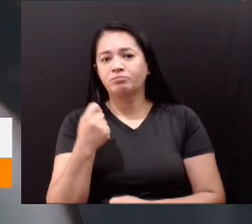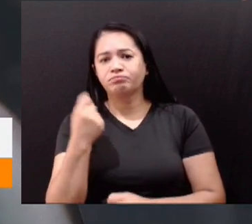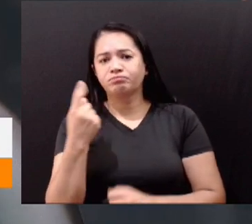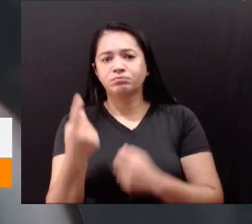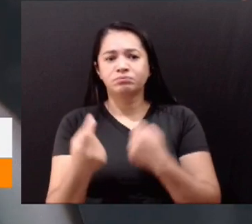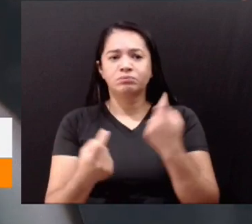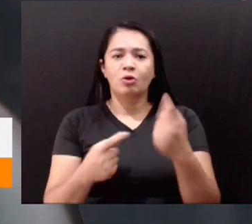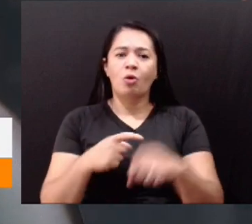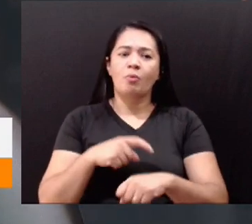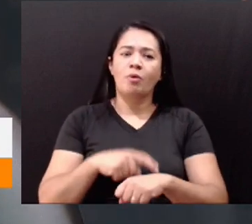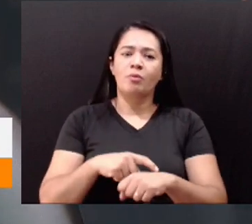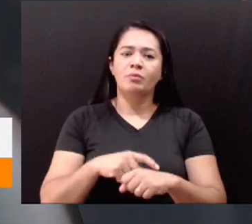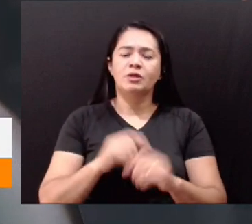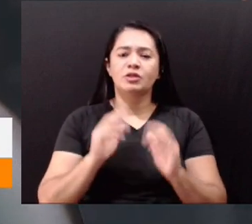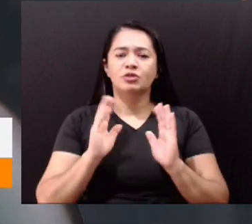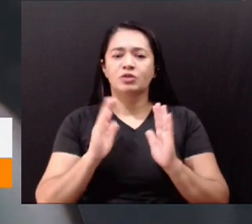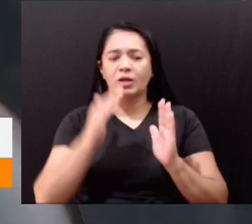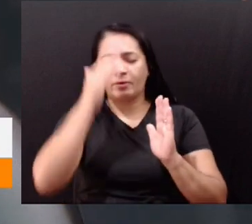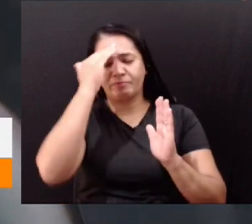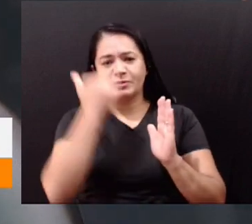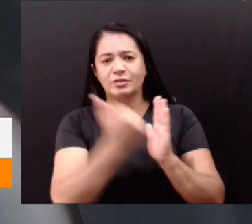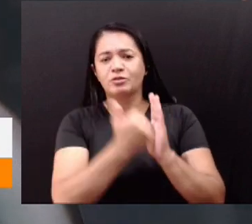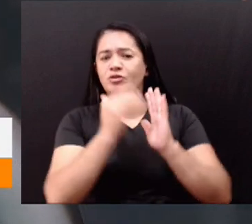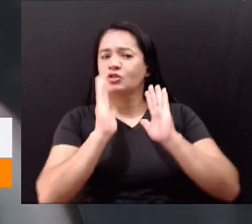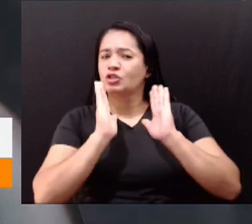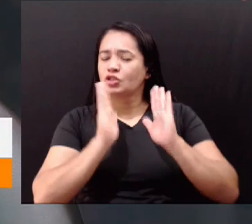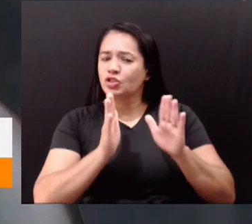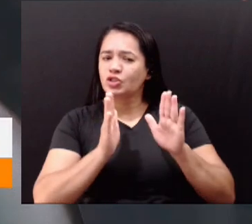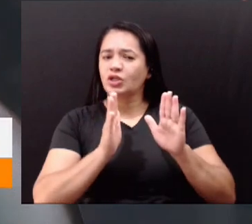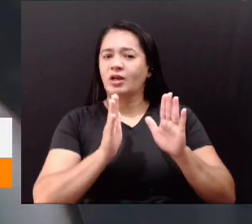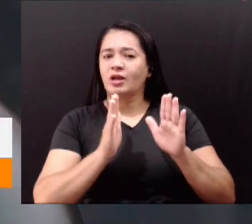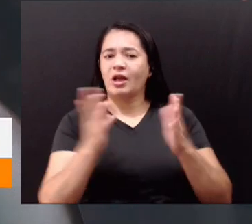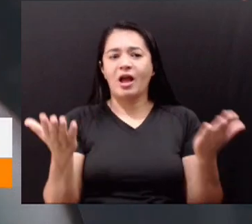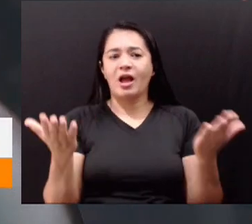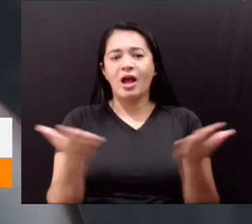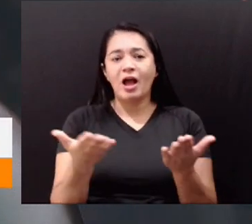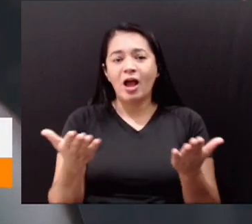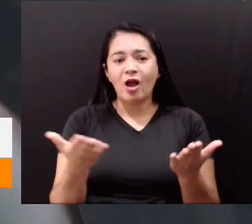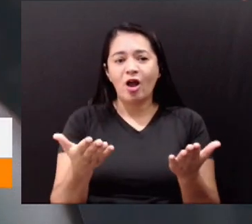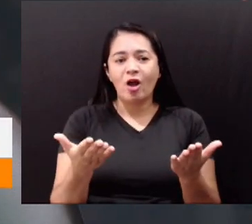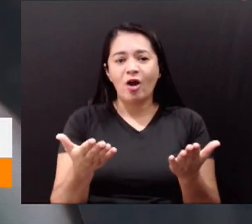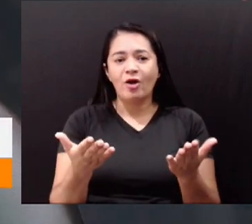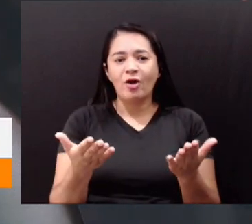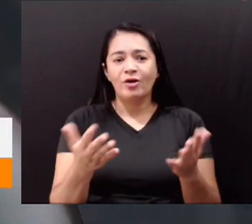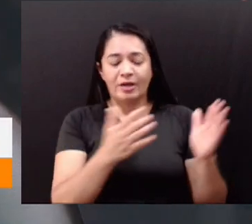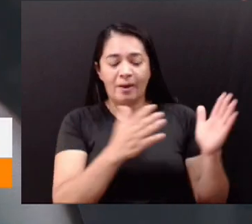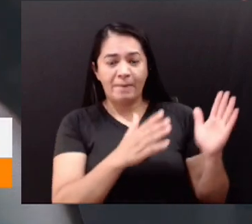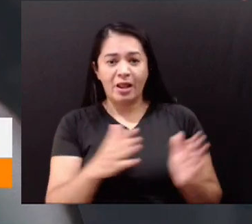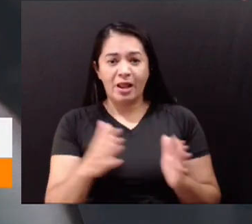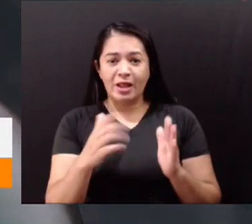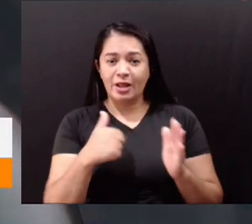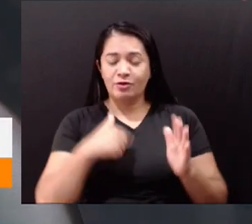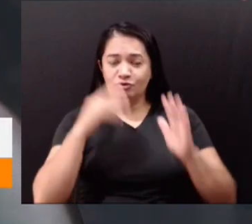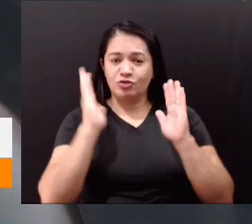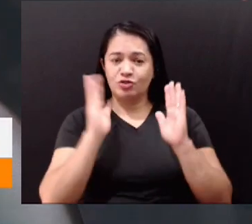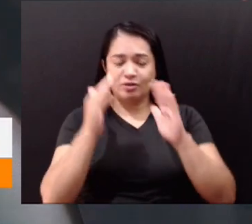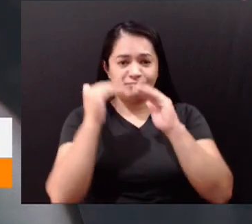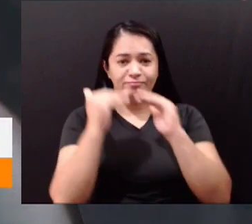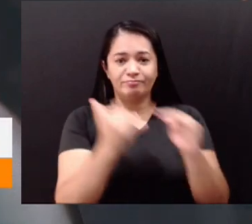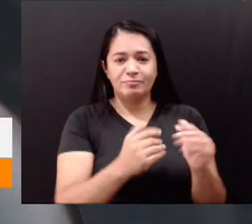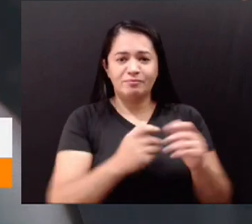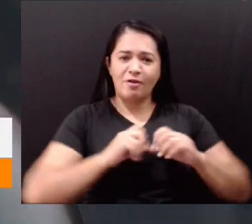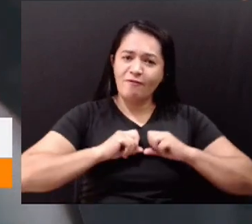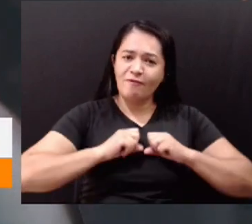cumprido. Então, assim, na fase mais produtiva da vida, me dediquei, me